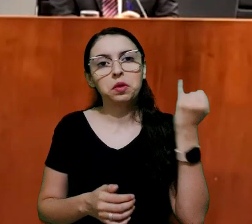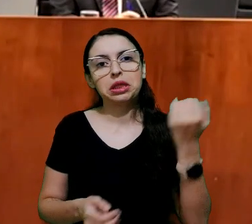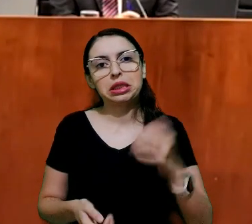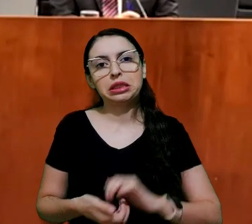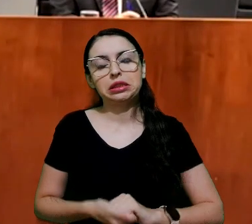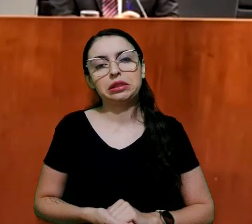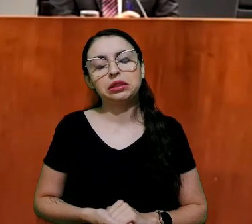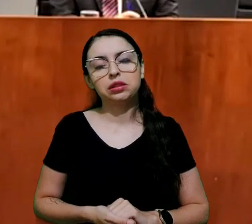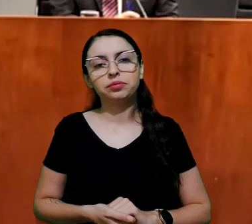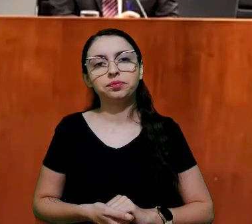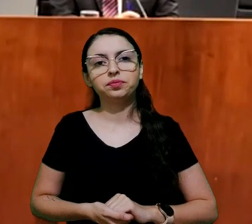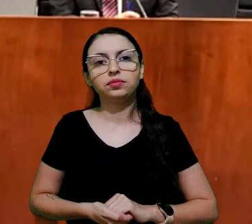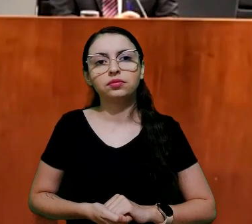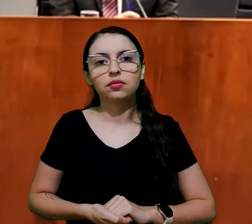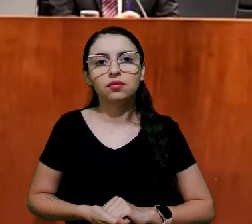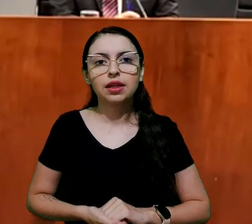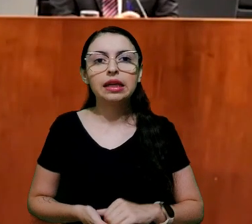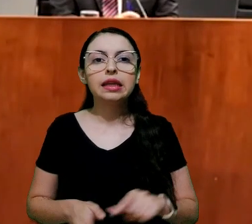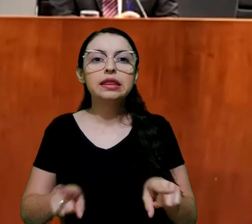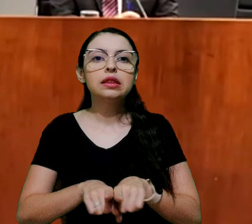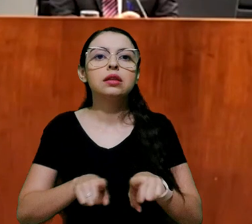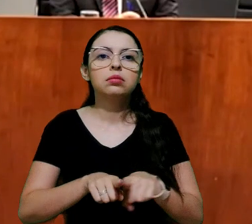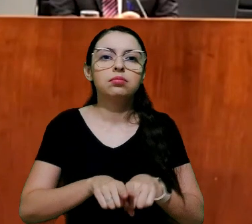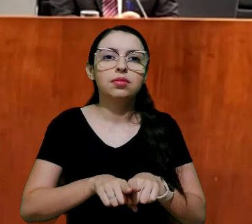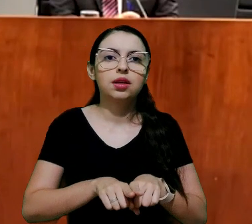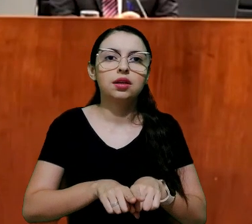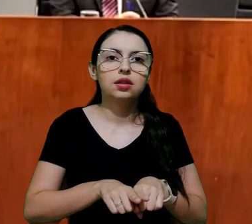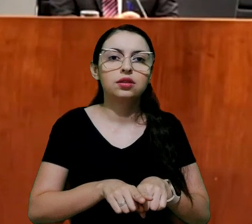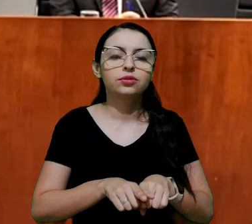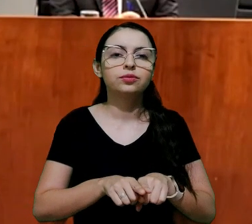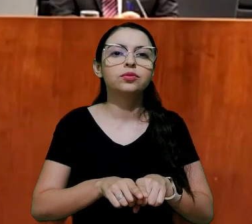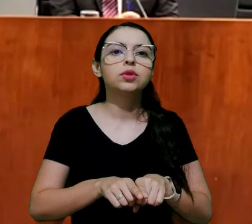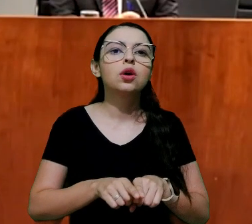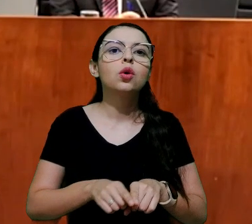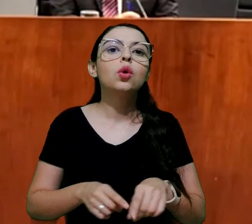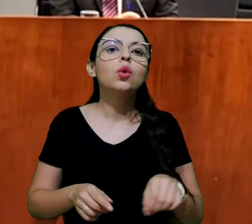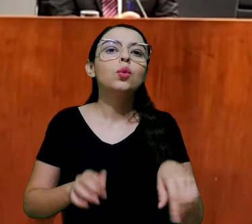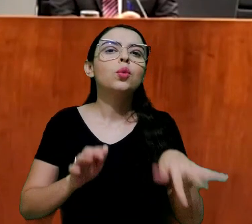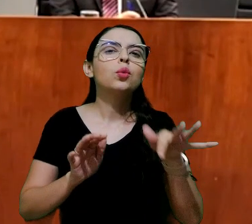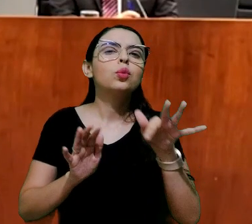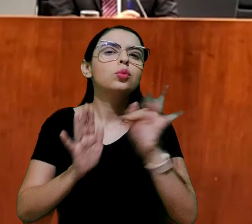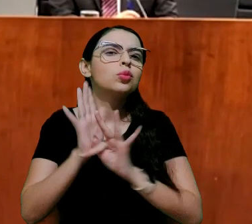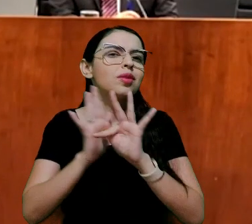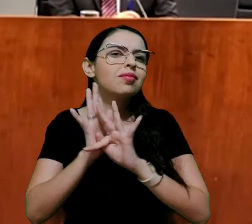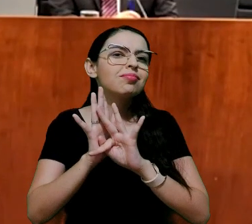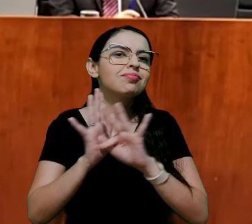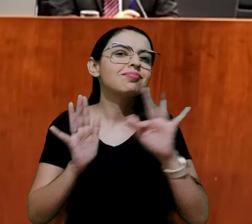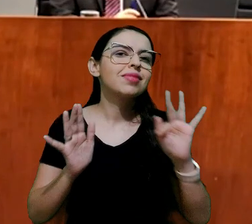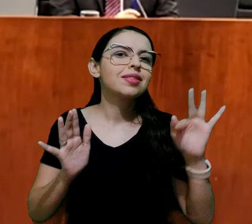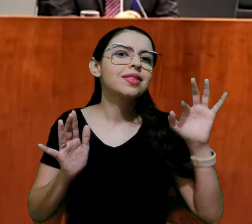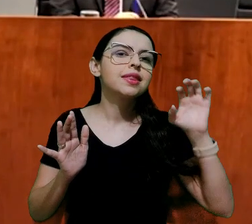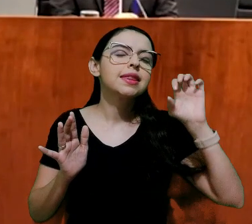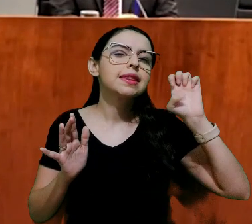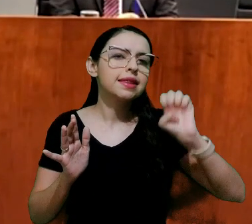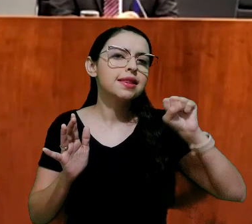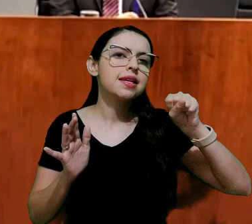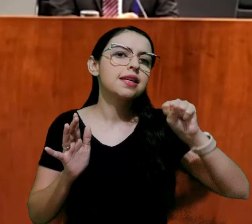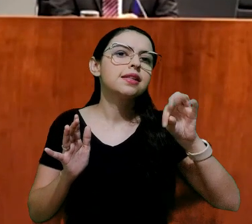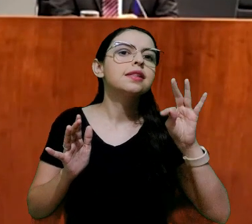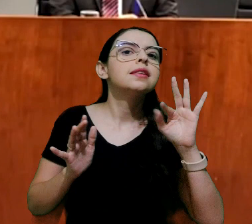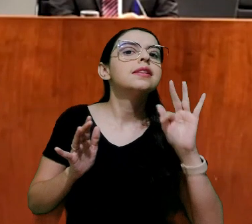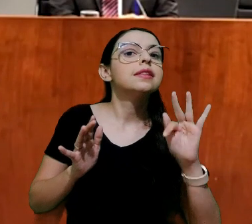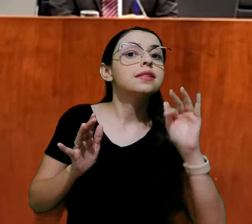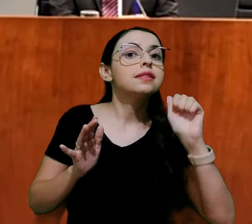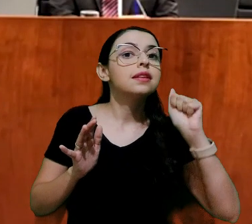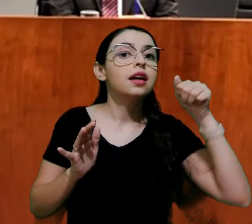E também o testamento, como forma também de circulação de riquezas. Esses três